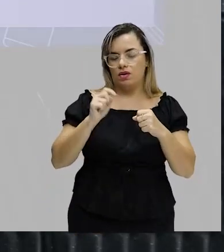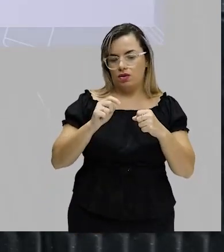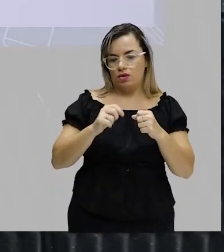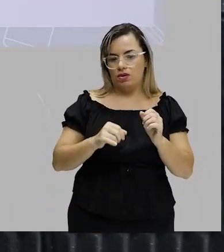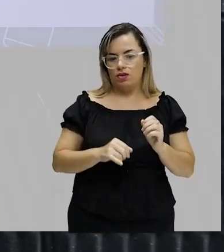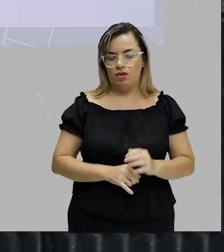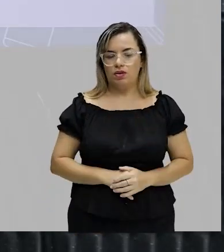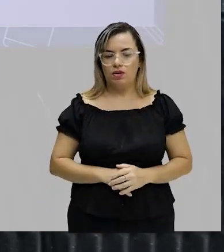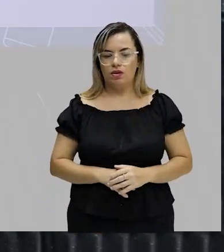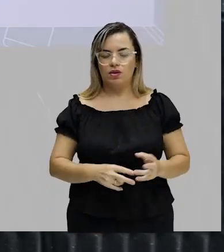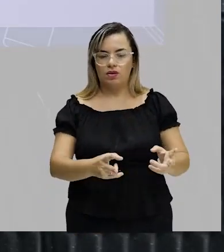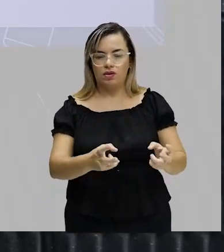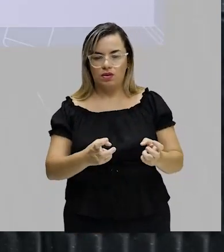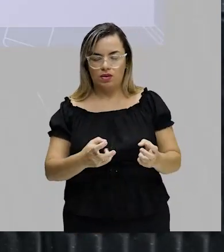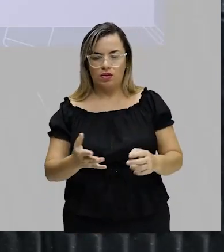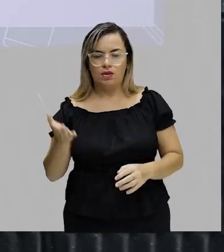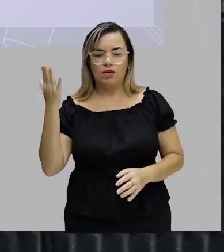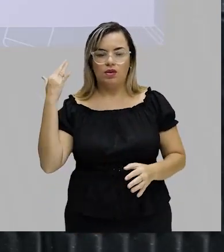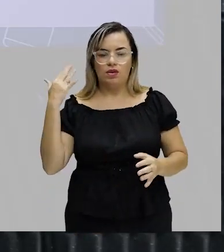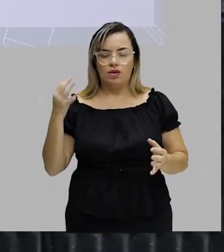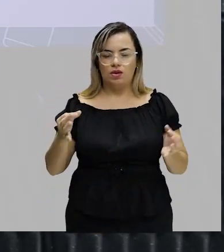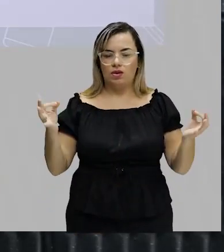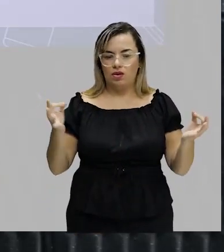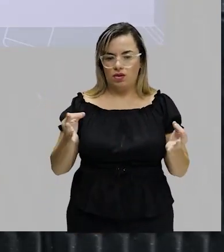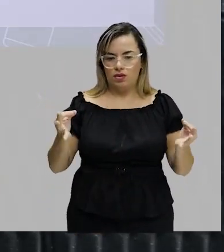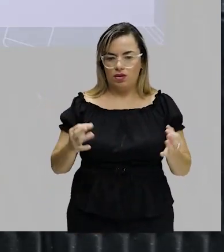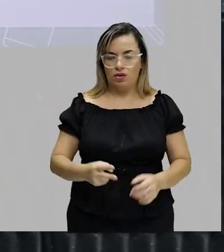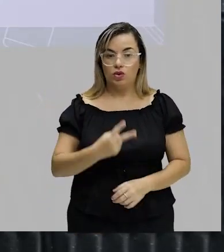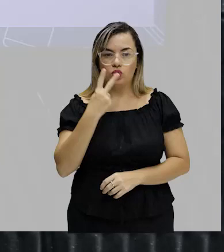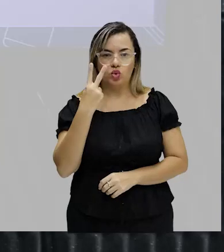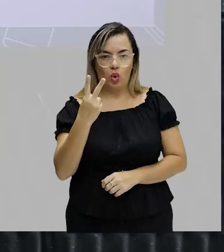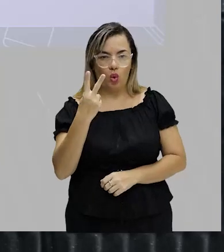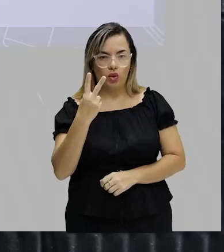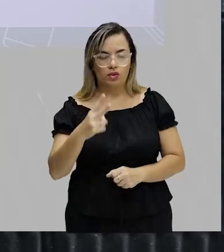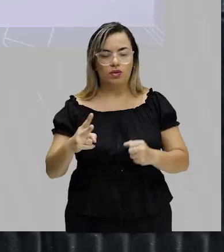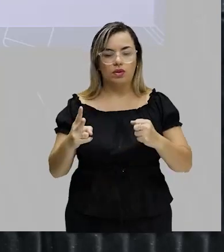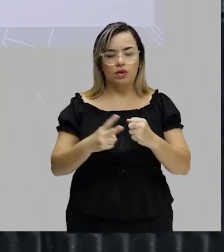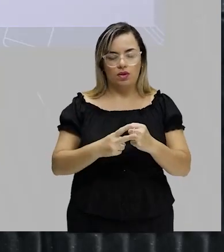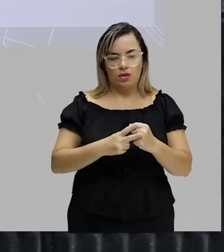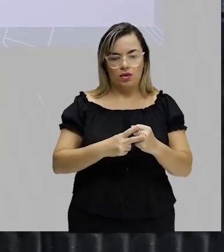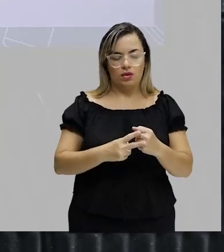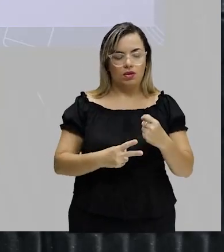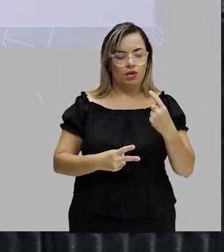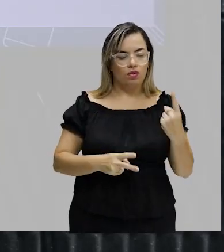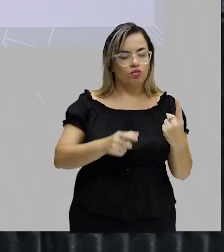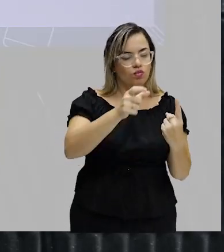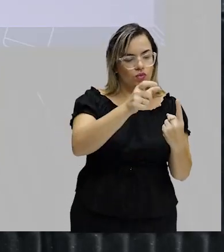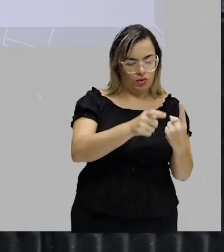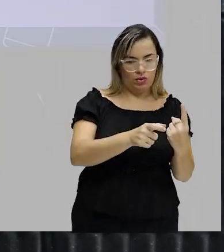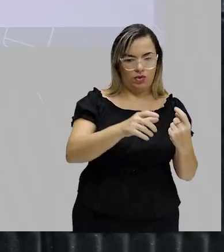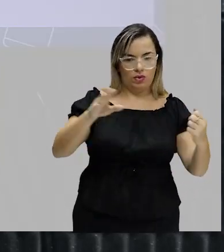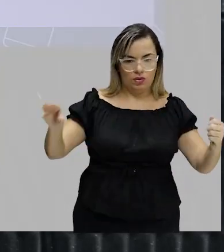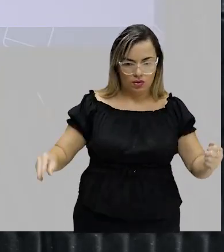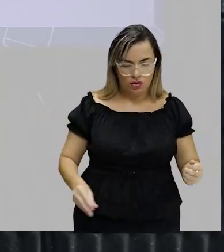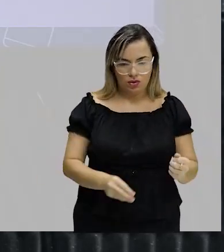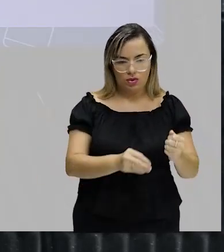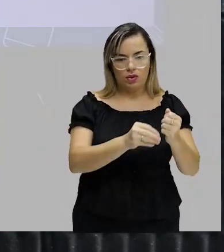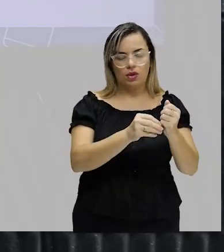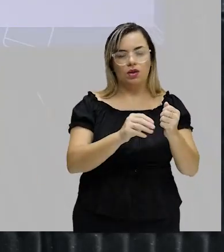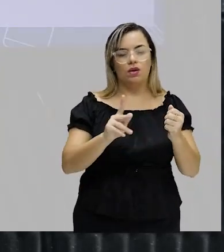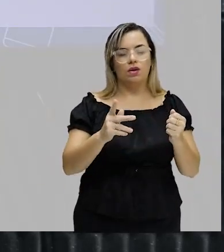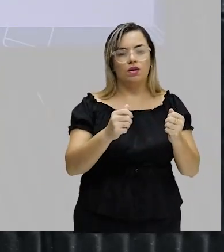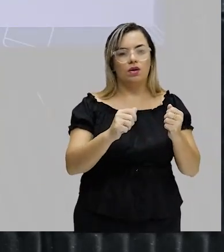nós usamos o passado perfeito, nós precisamos de dois verbos. Um verbo que é o auxiliar, que vai ser o verbo